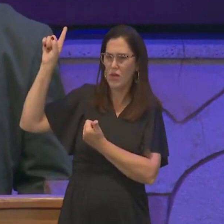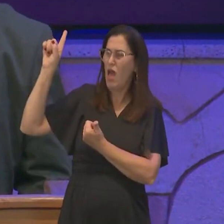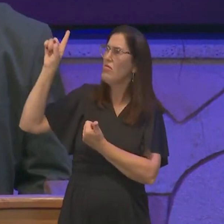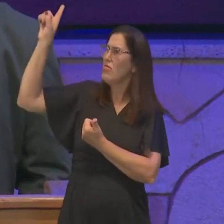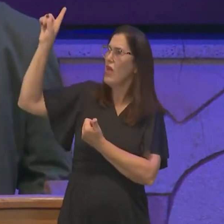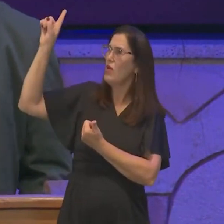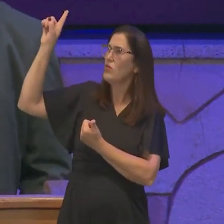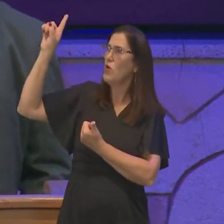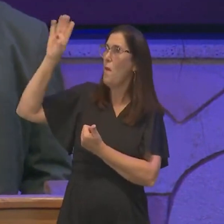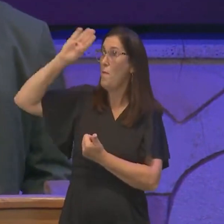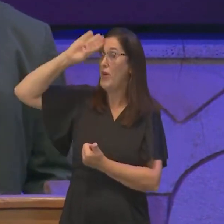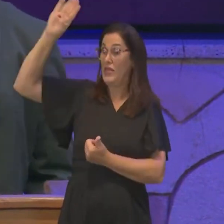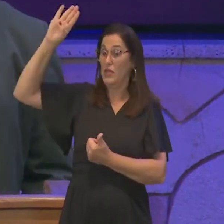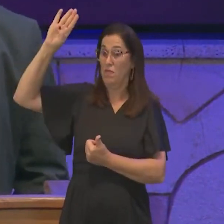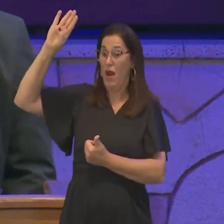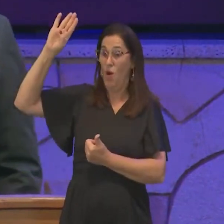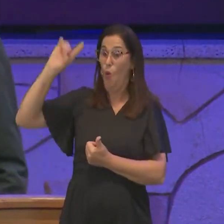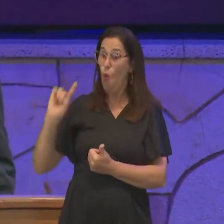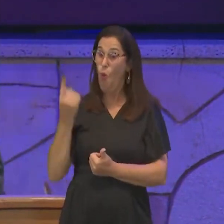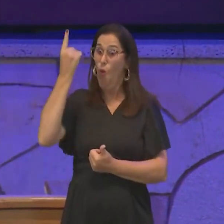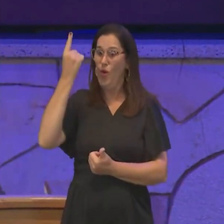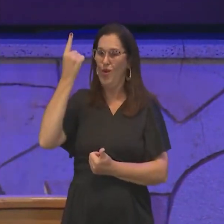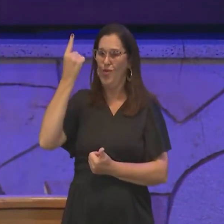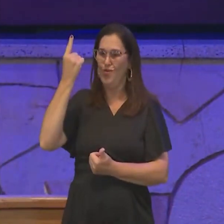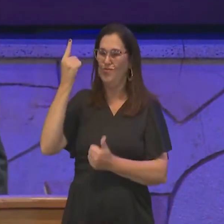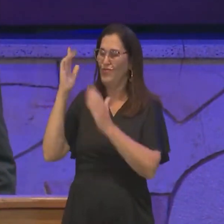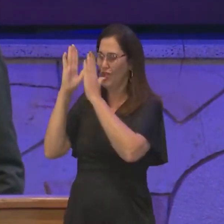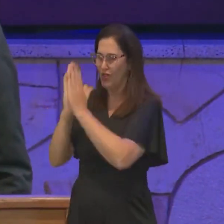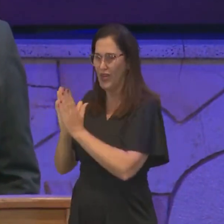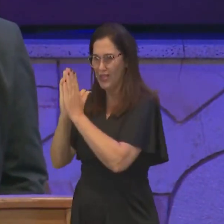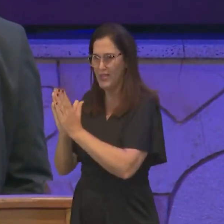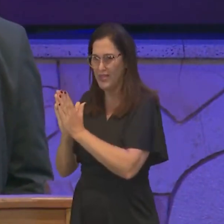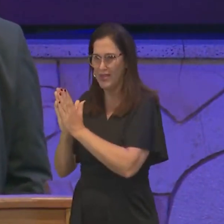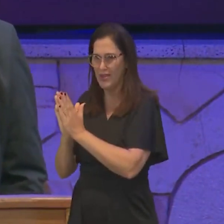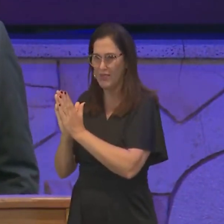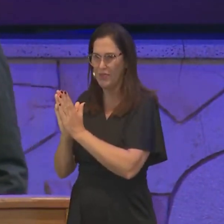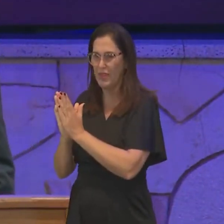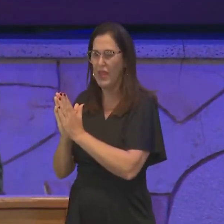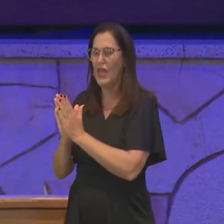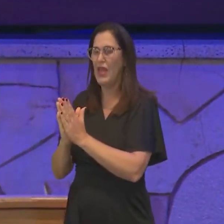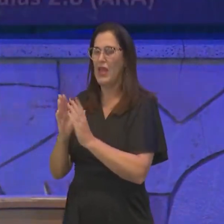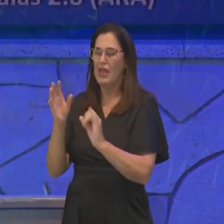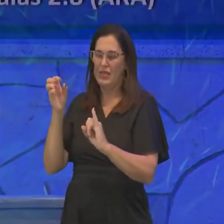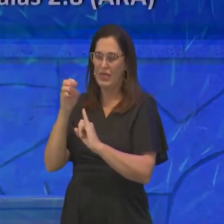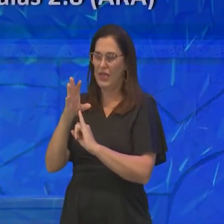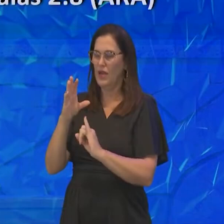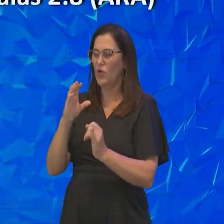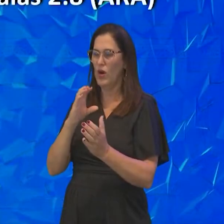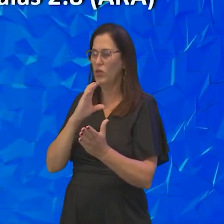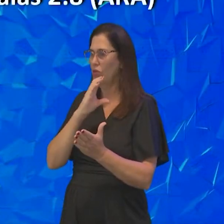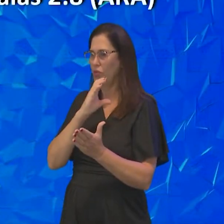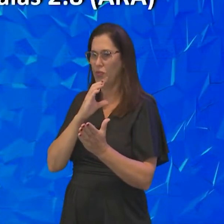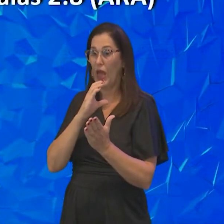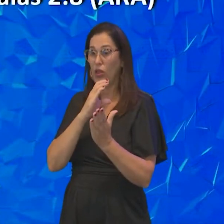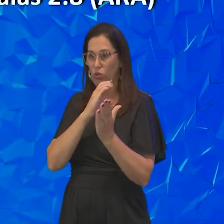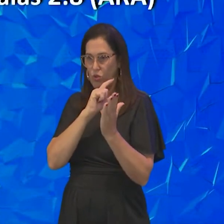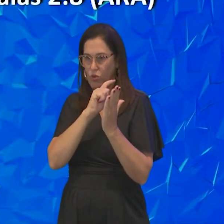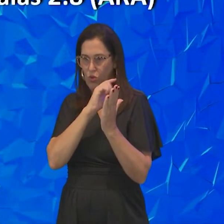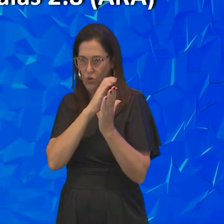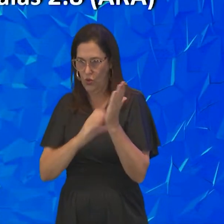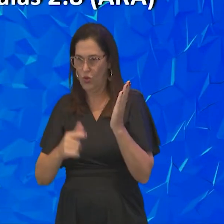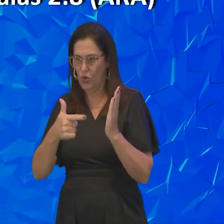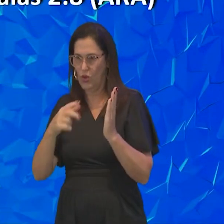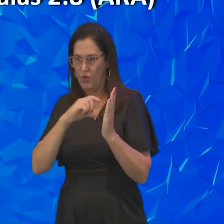o centro único da adoração. Isaías 2, verso 8, então está escrito isso,